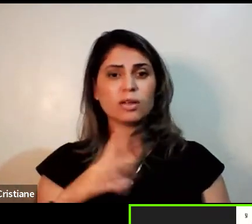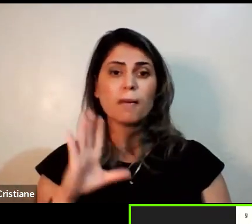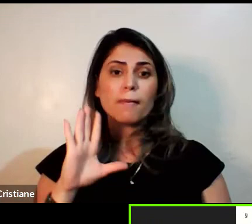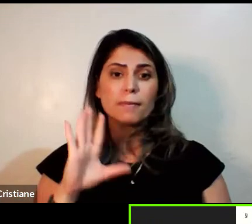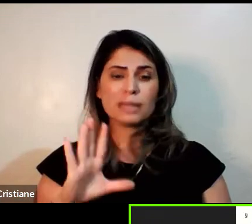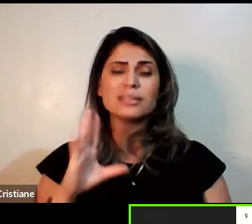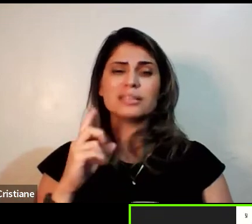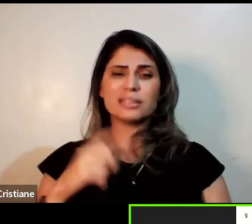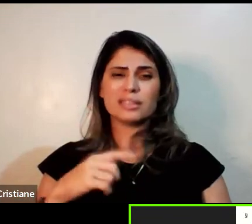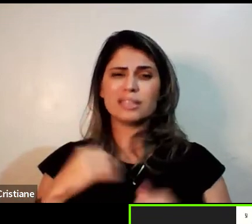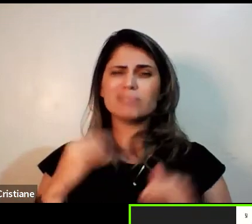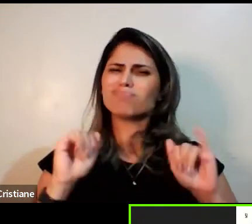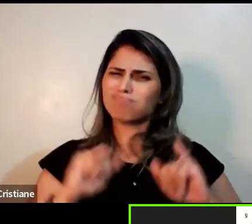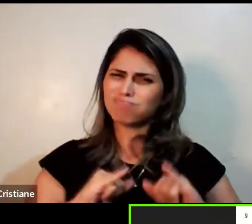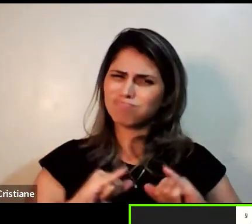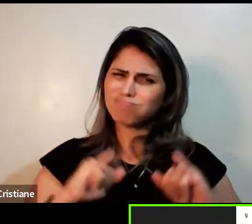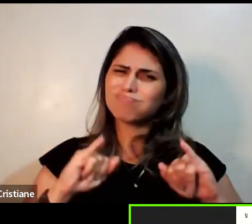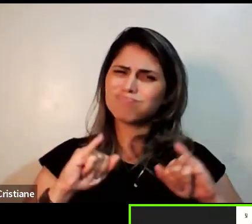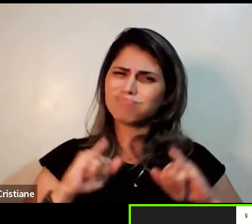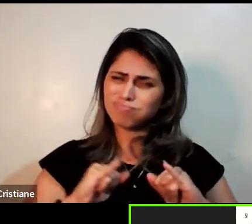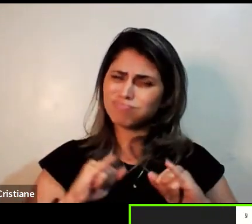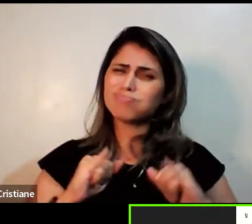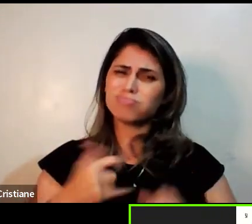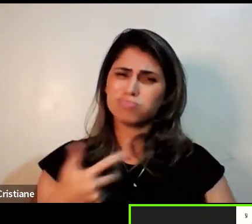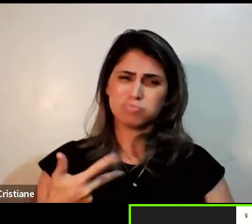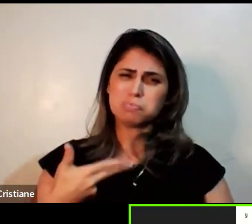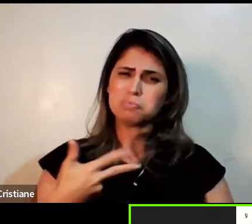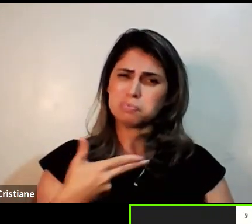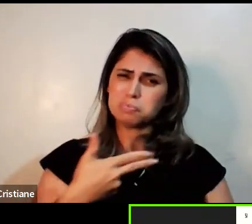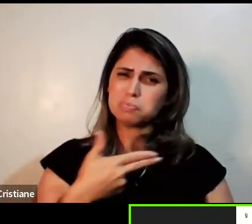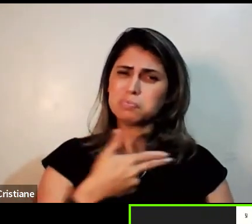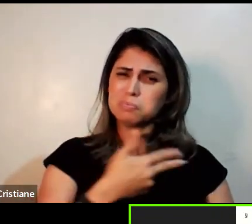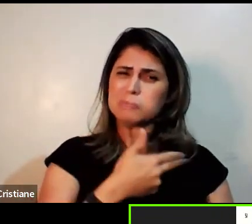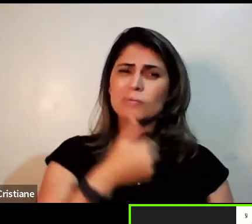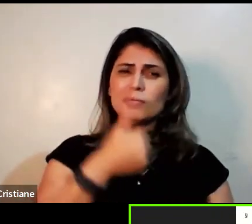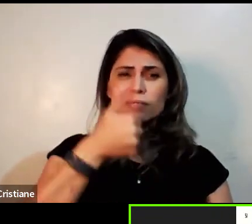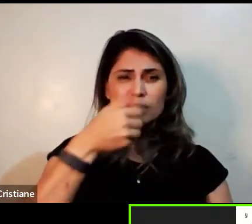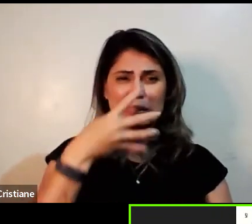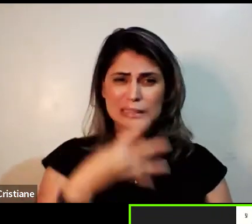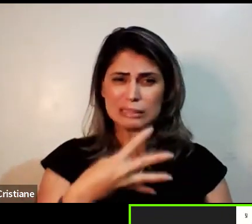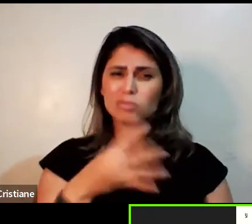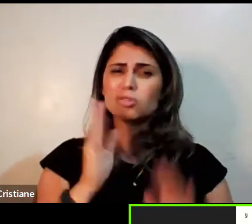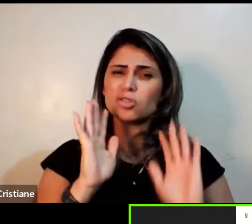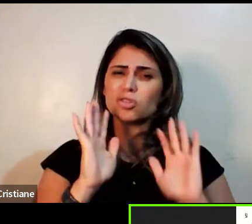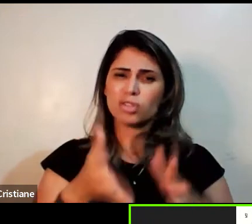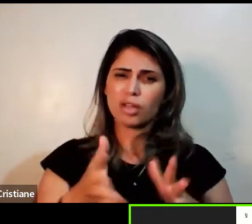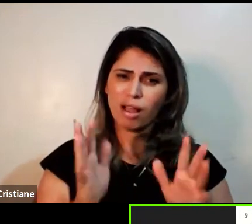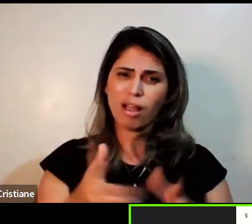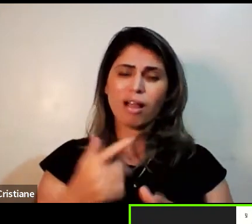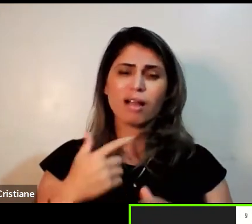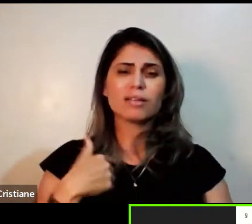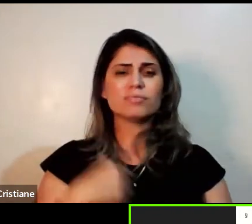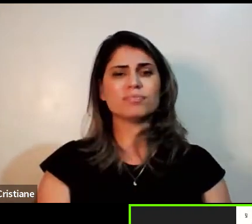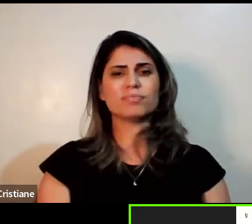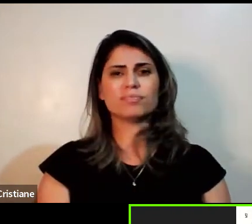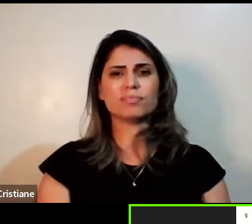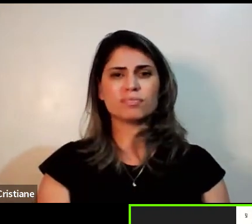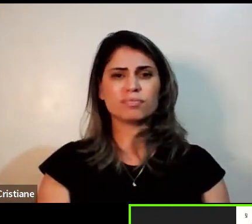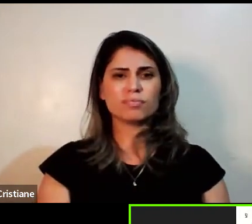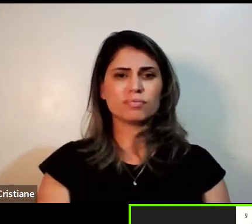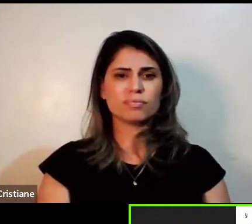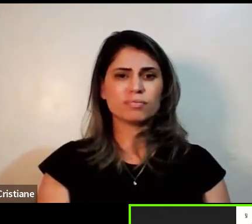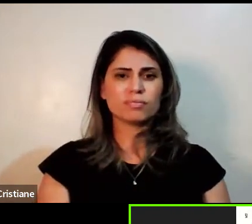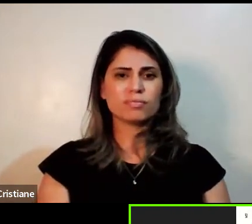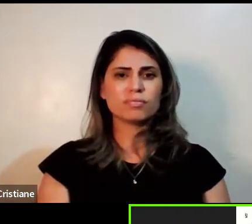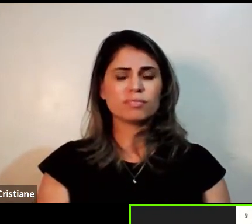sofreu tanto, ele passou por 14 cirurgias, ainda jovem, e amputação do membro por erro médico. E por